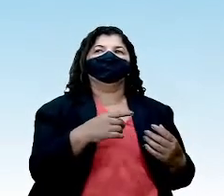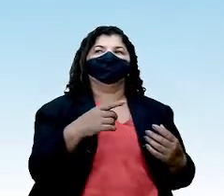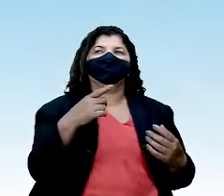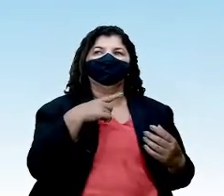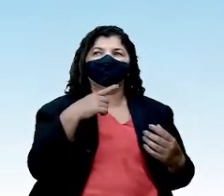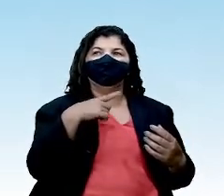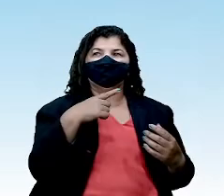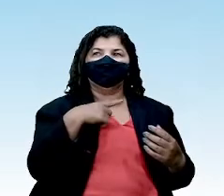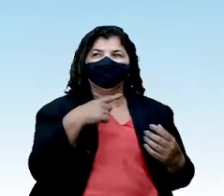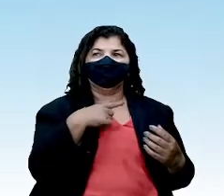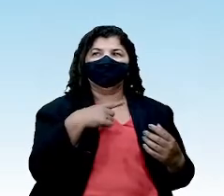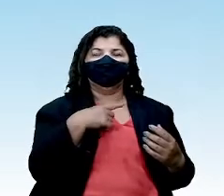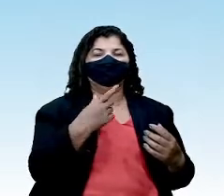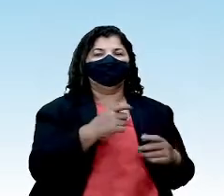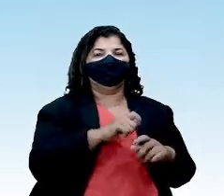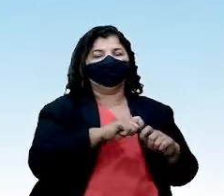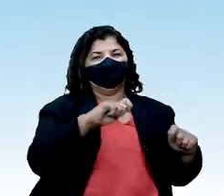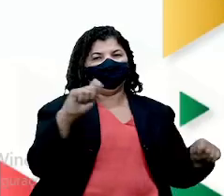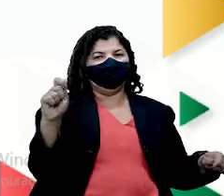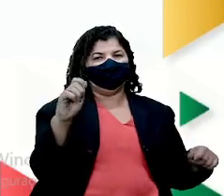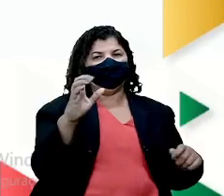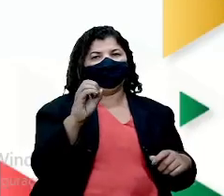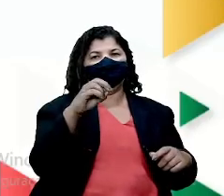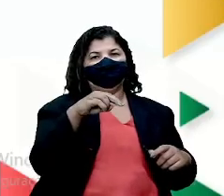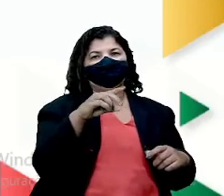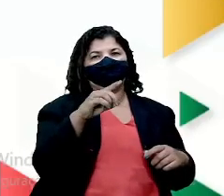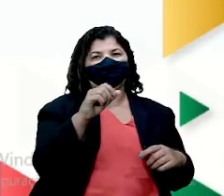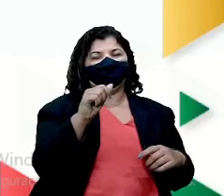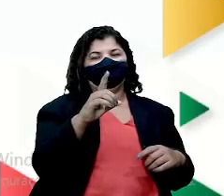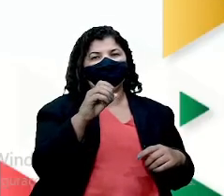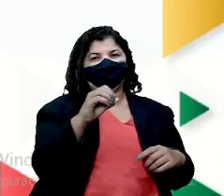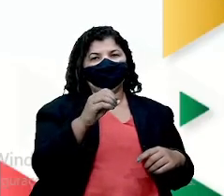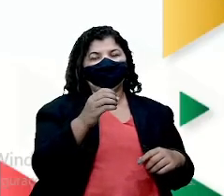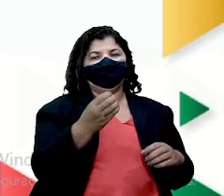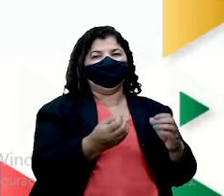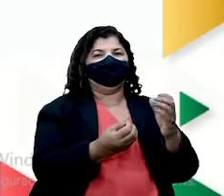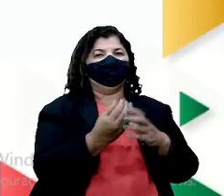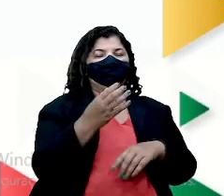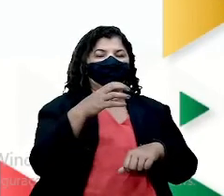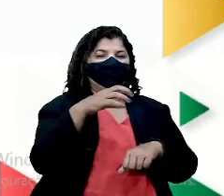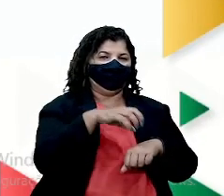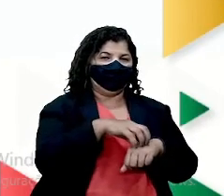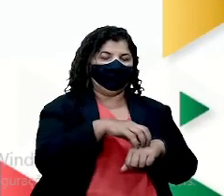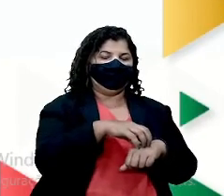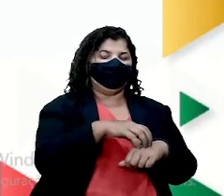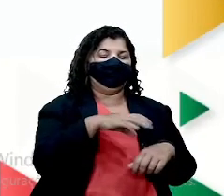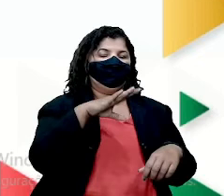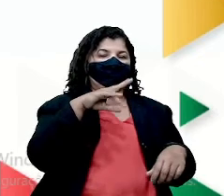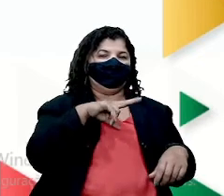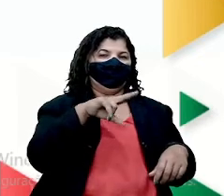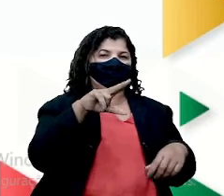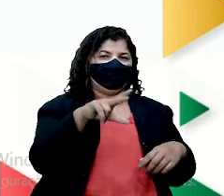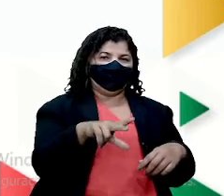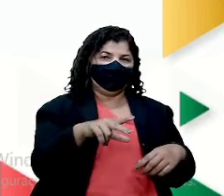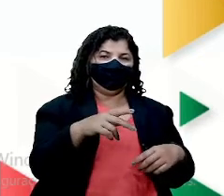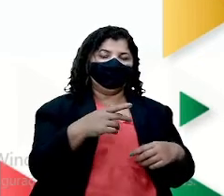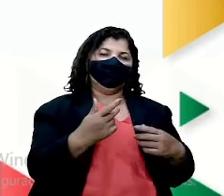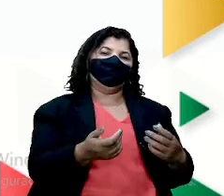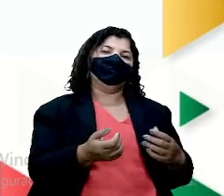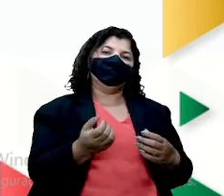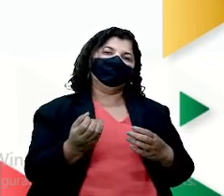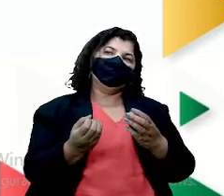do condado, fundando assim o Reino de Portugal. Então, aí surge a Espanha em